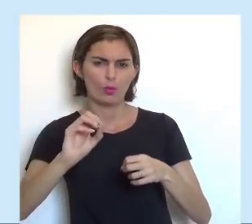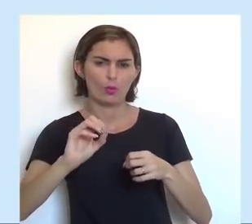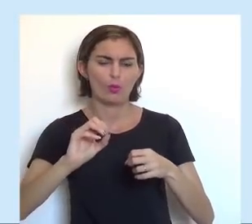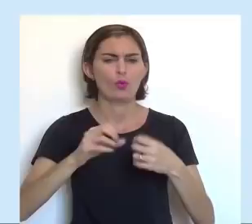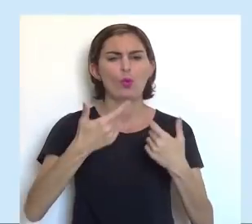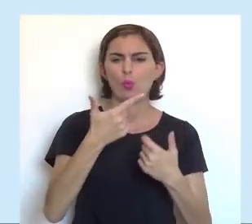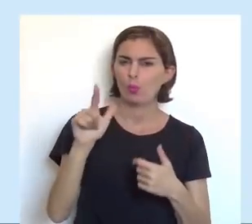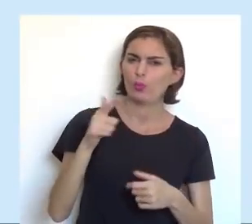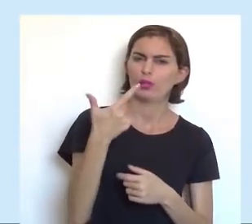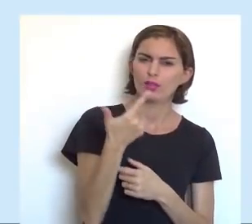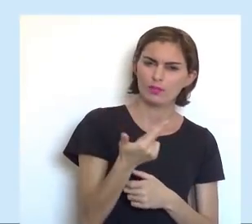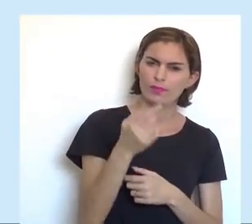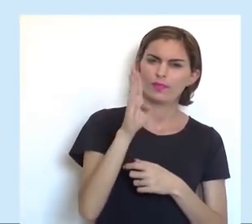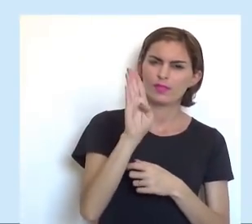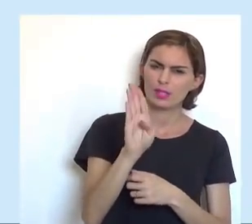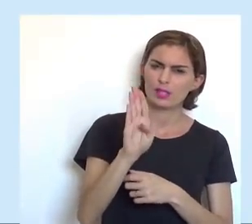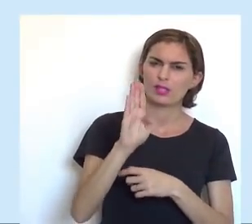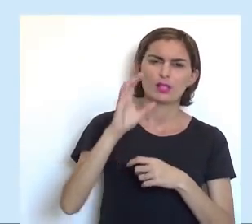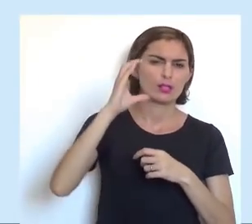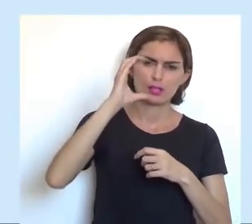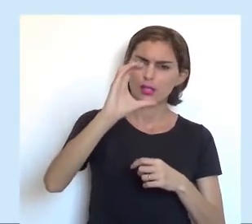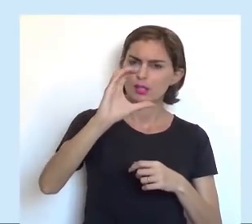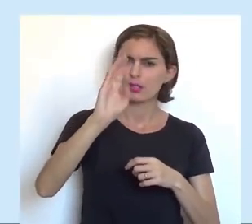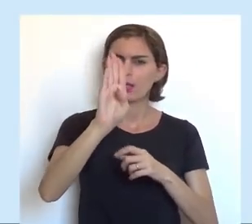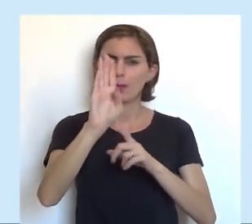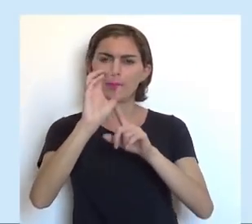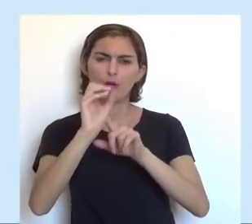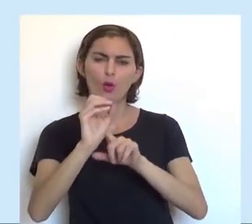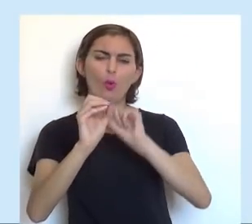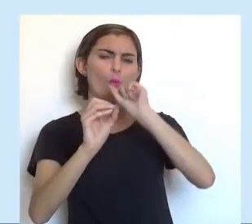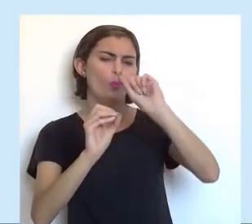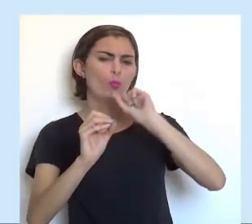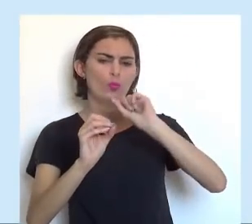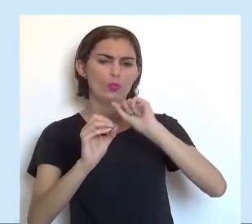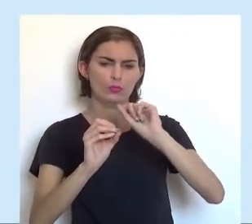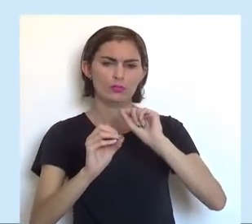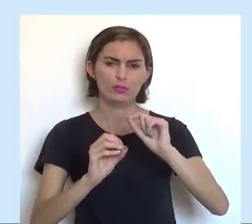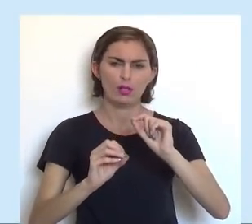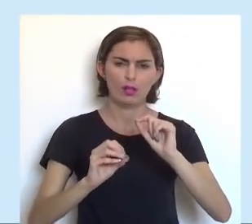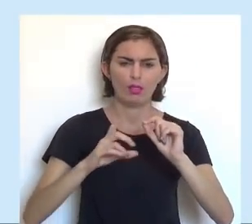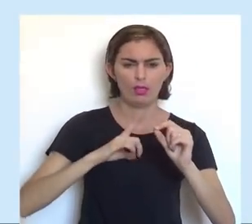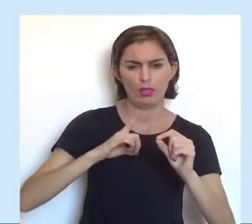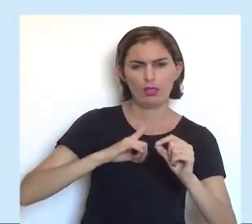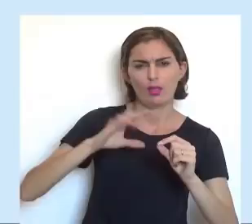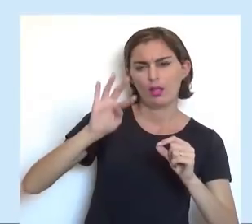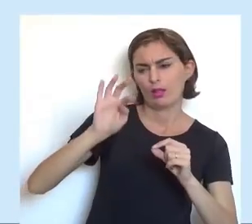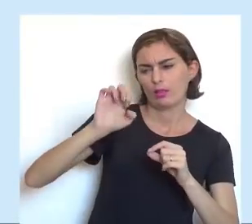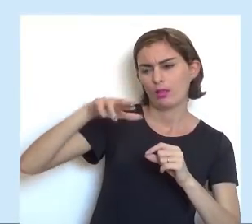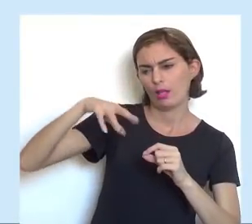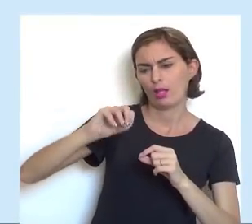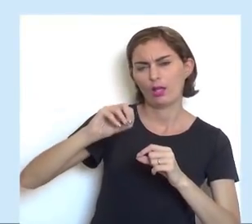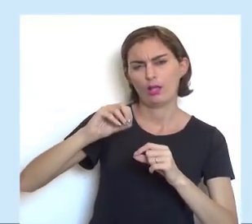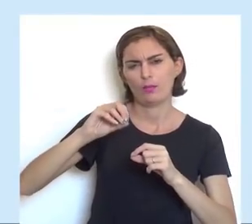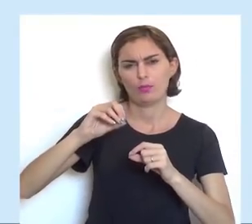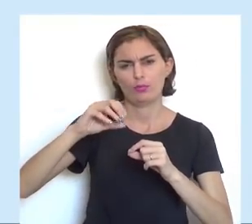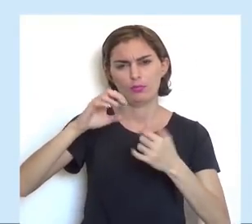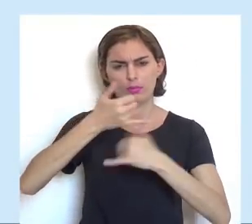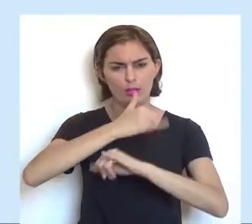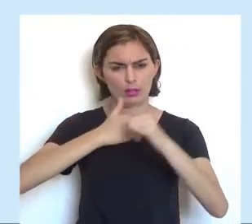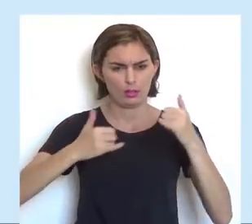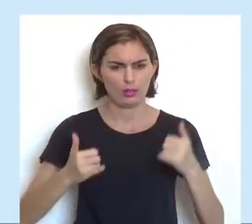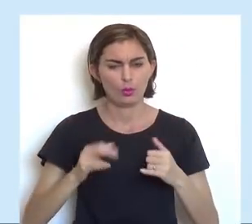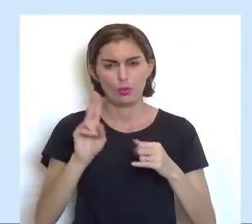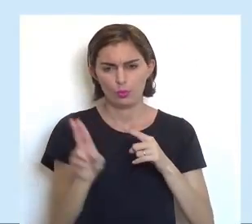vem Flávio com mais outra sigla. O que é CBO, Flávio? Vejam só, nós temos termoelétrica. O que são termoelétricas?